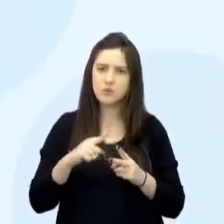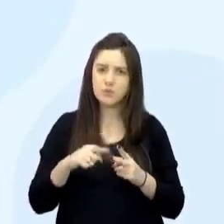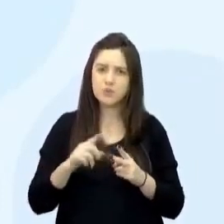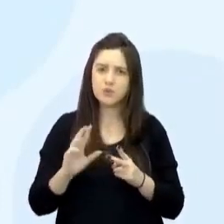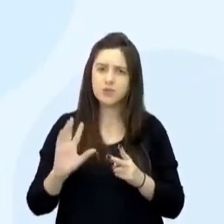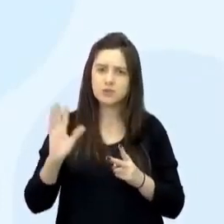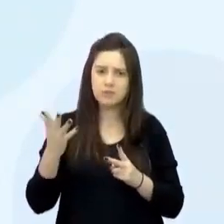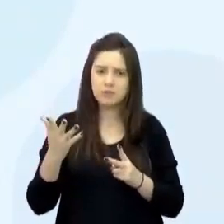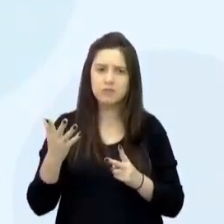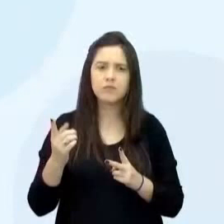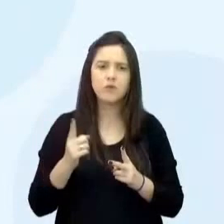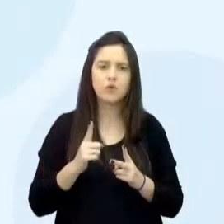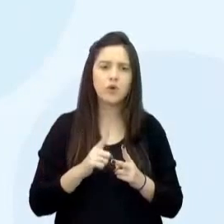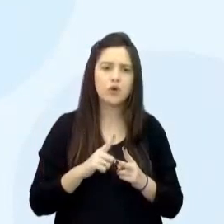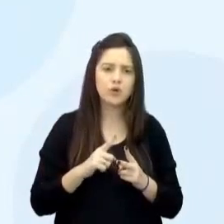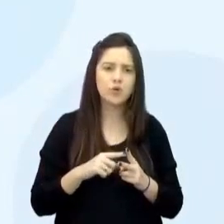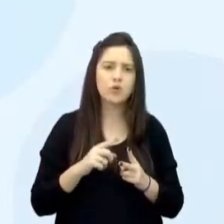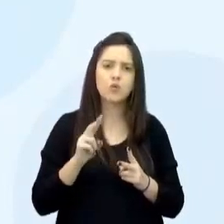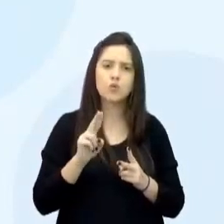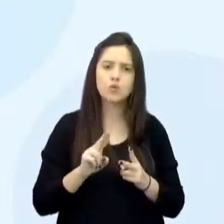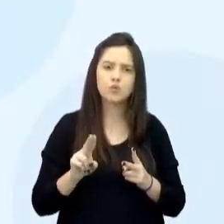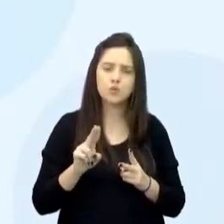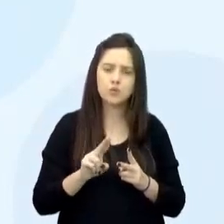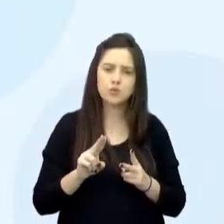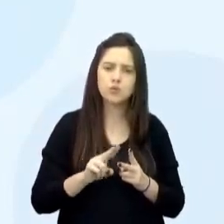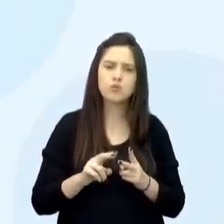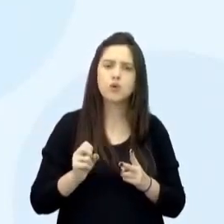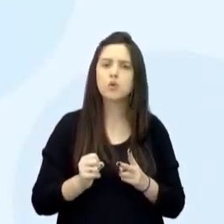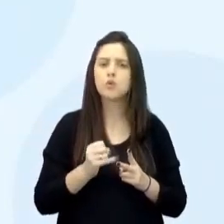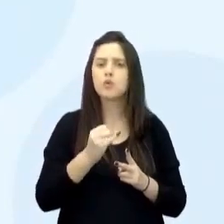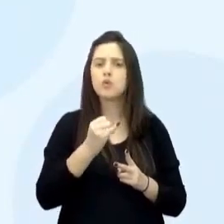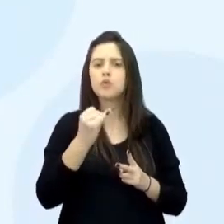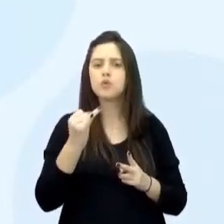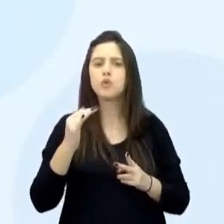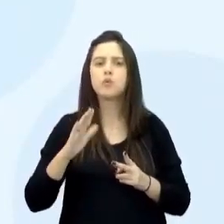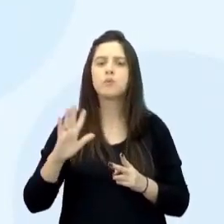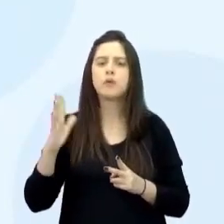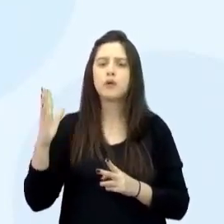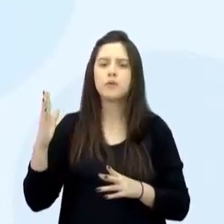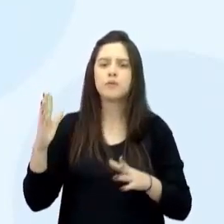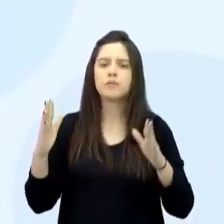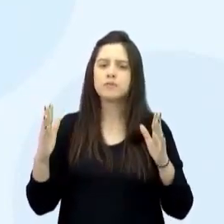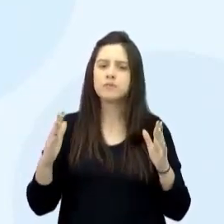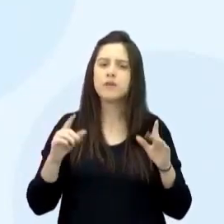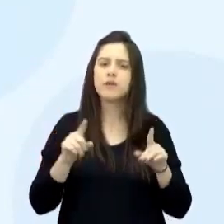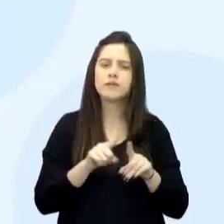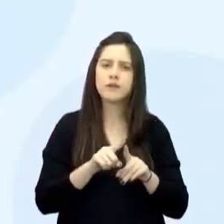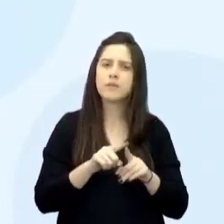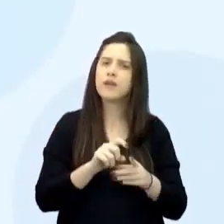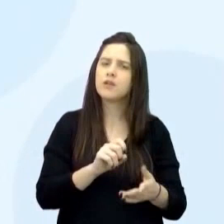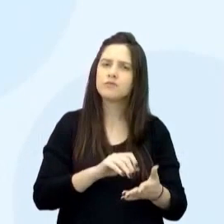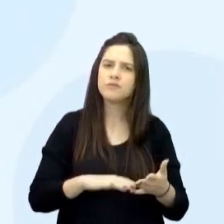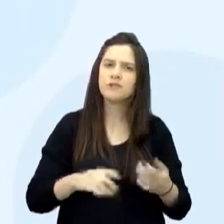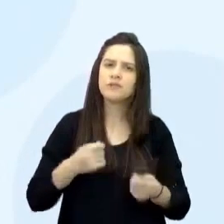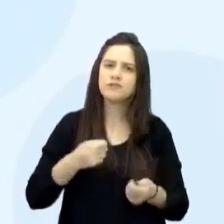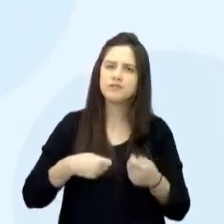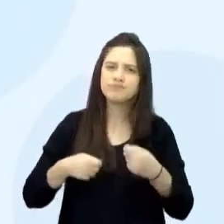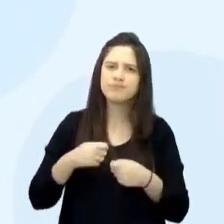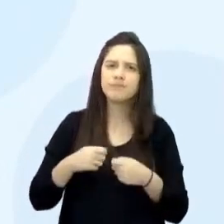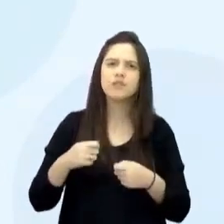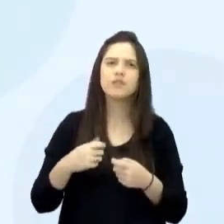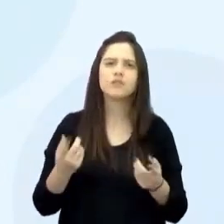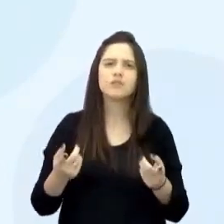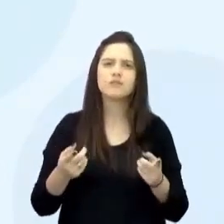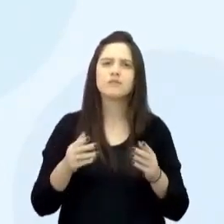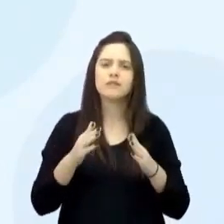situações. Então, o uso é a quantidade de água total coletada do meio ambiente e das atividades econômicas para uso doméstico